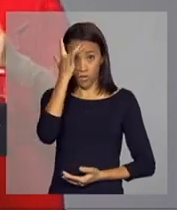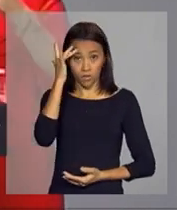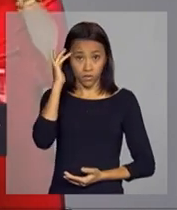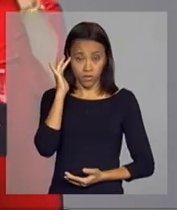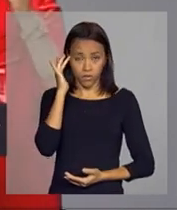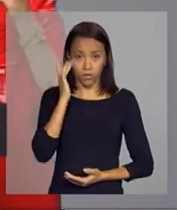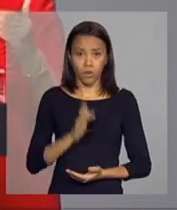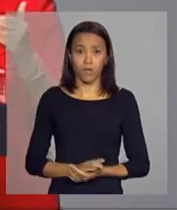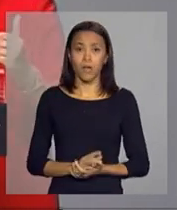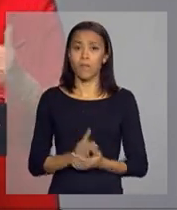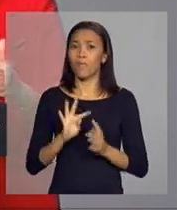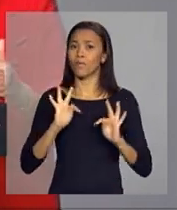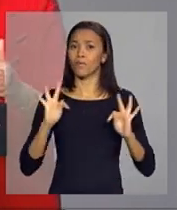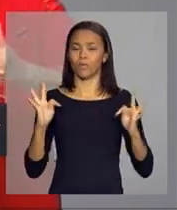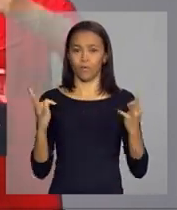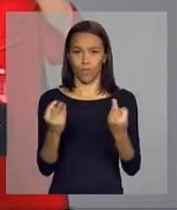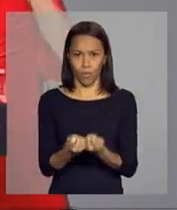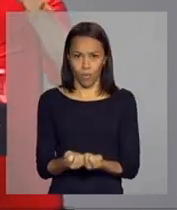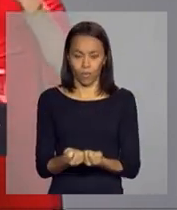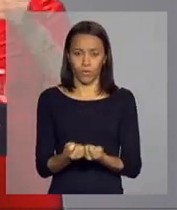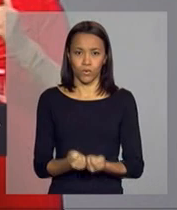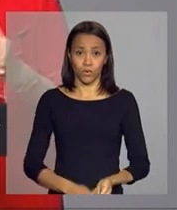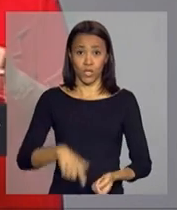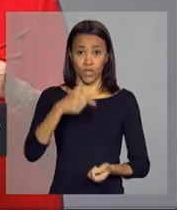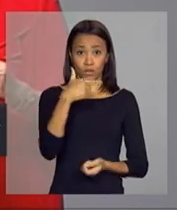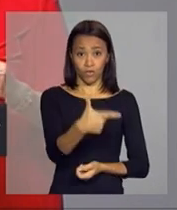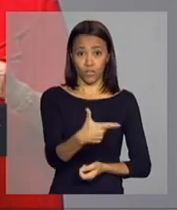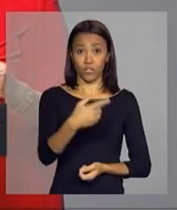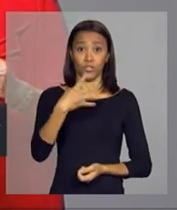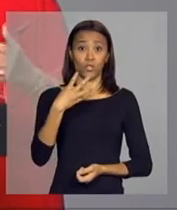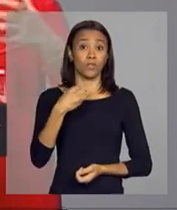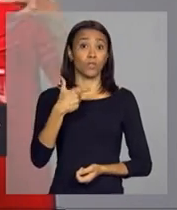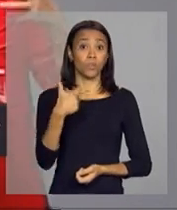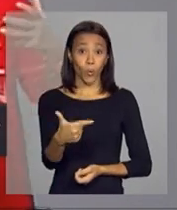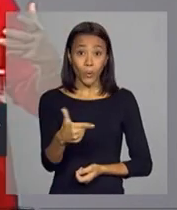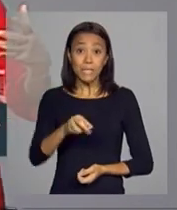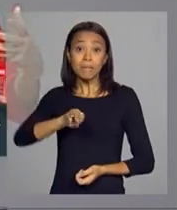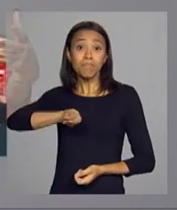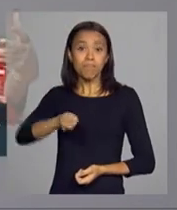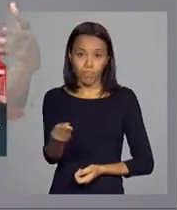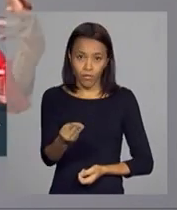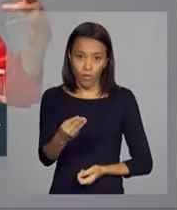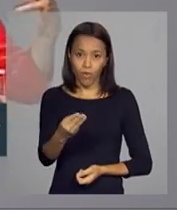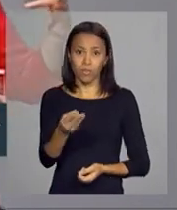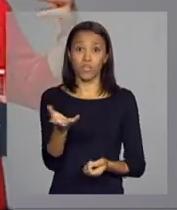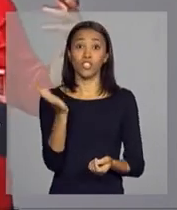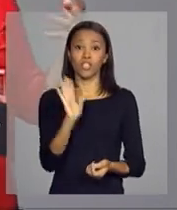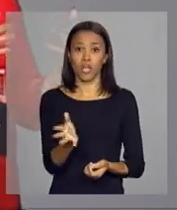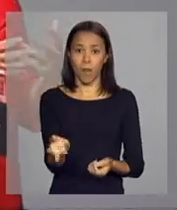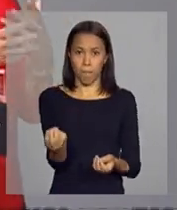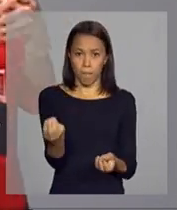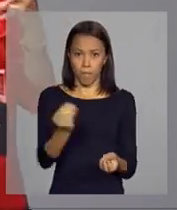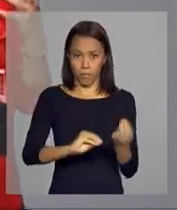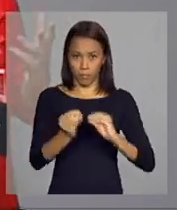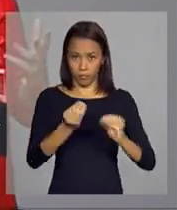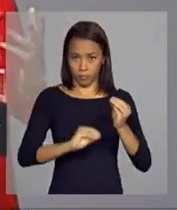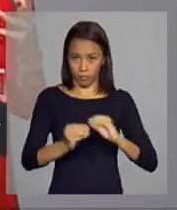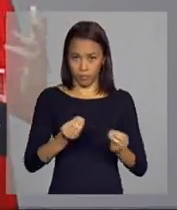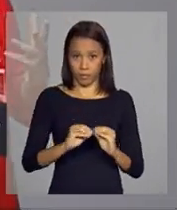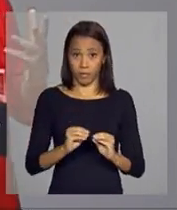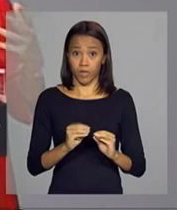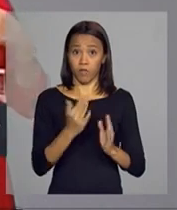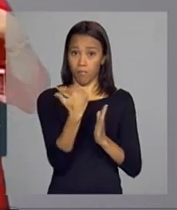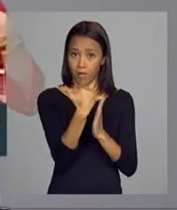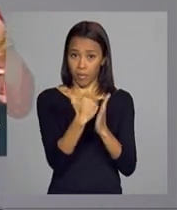para todos eles, para os 22 milhões que integram aquela parte